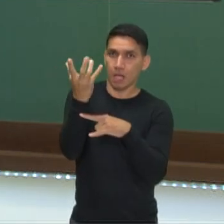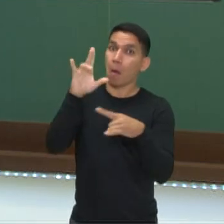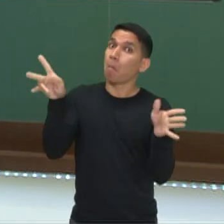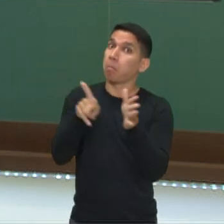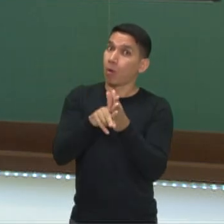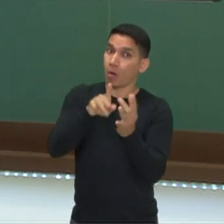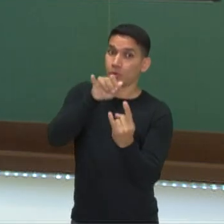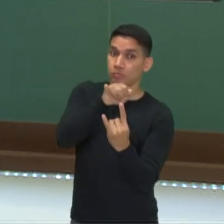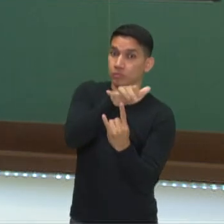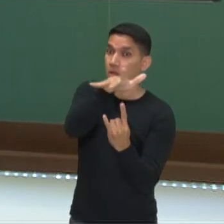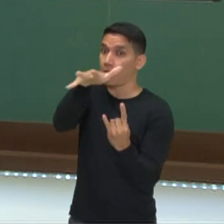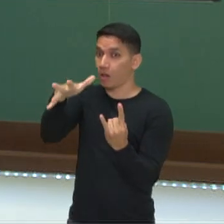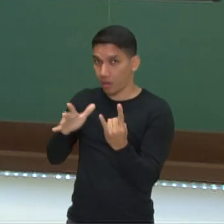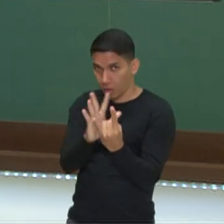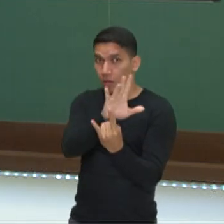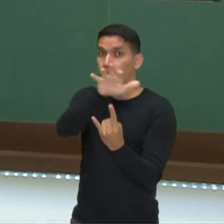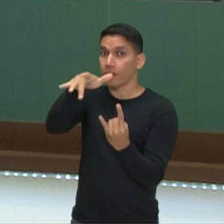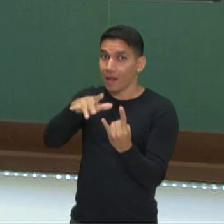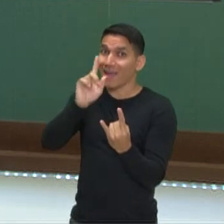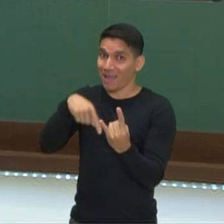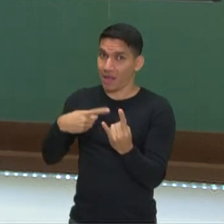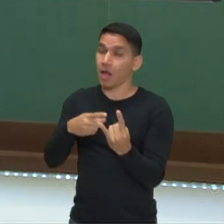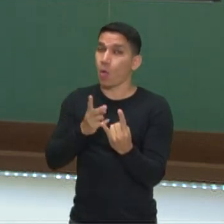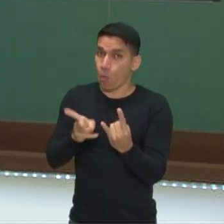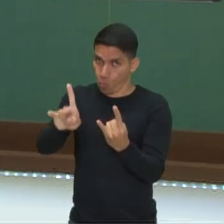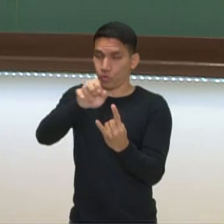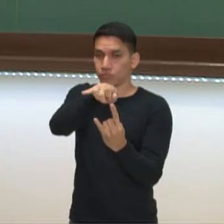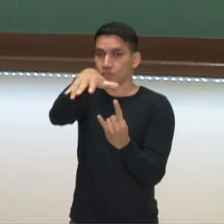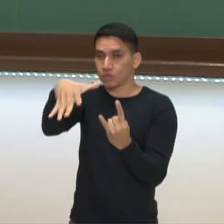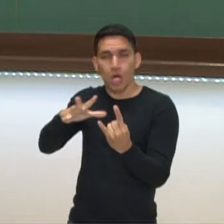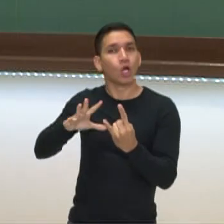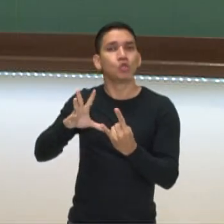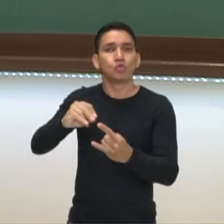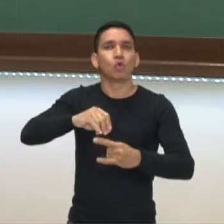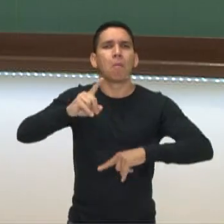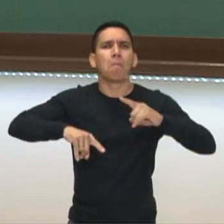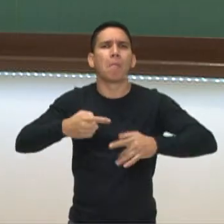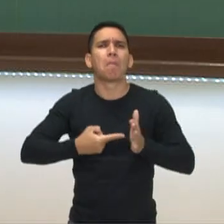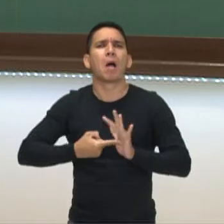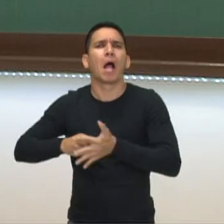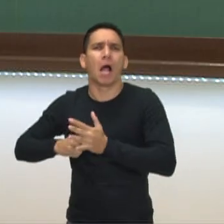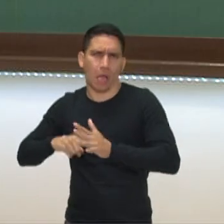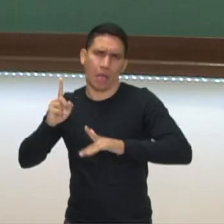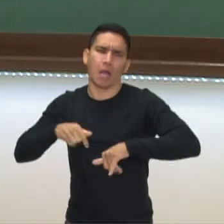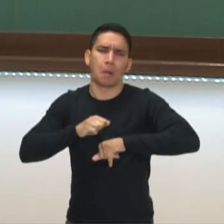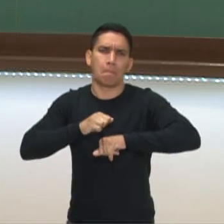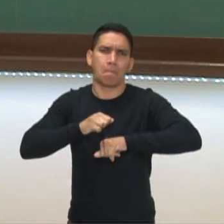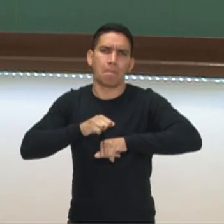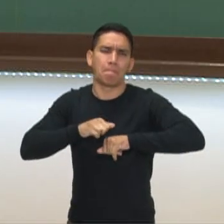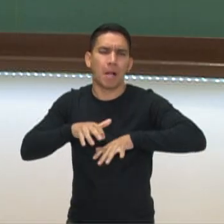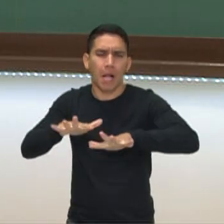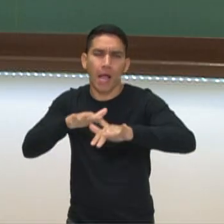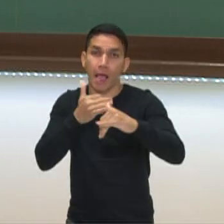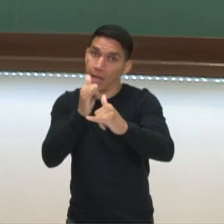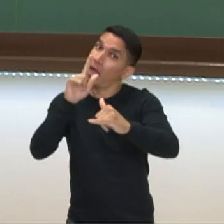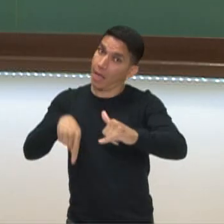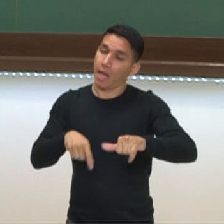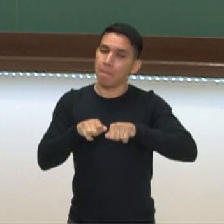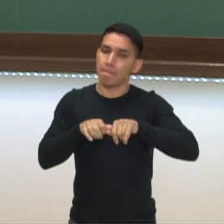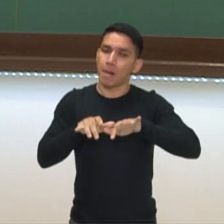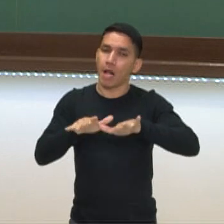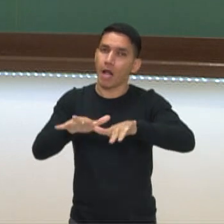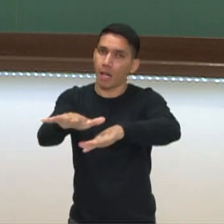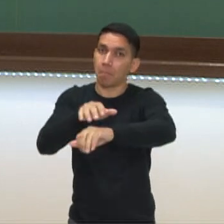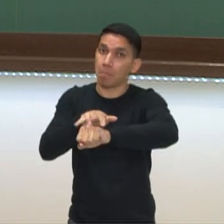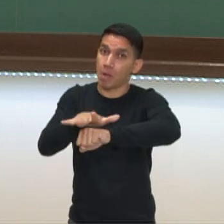do condutor, né? Então, a lâmpada é um condutor, todas as máquinas elétricas são condutoras, tá? Então a gente